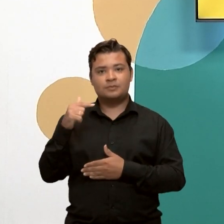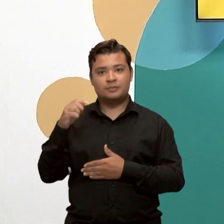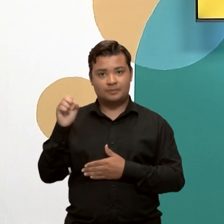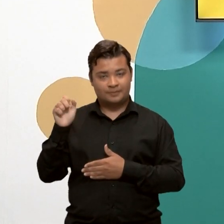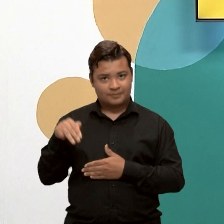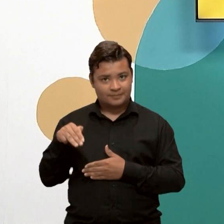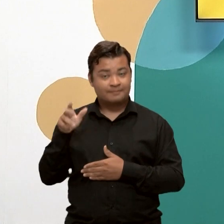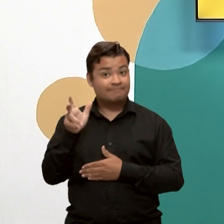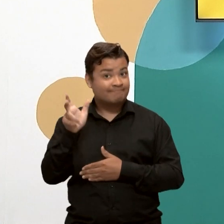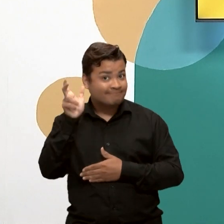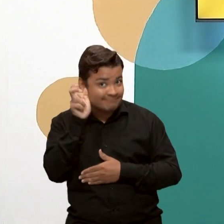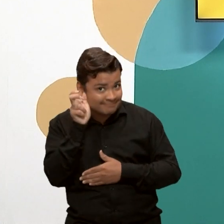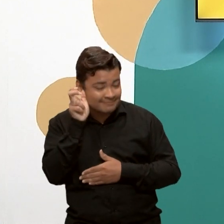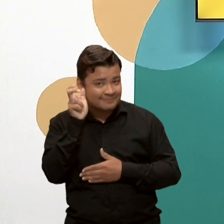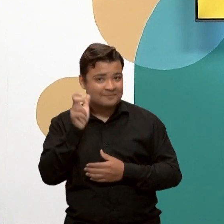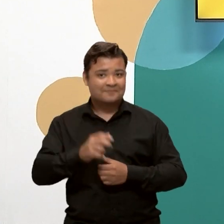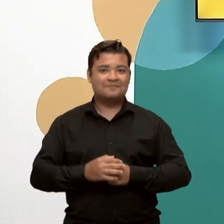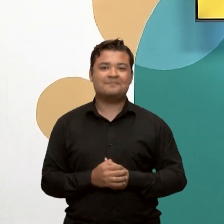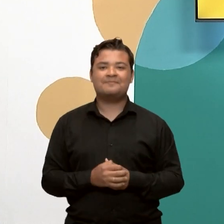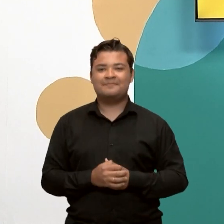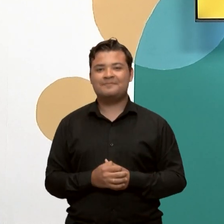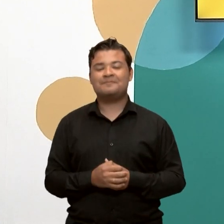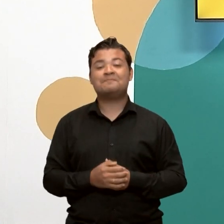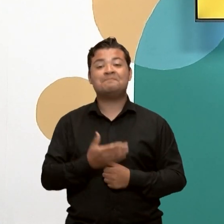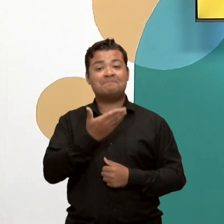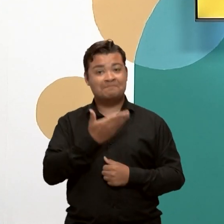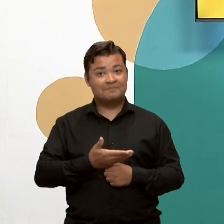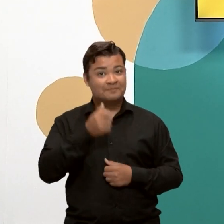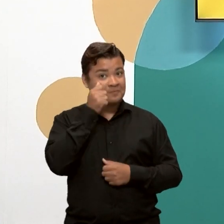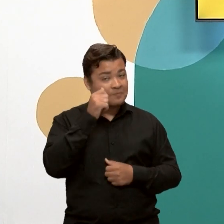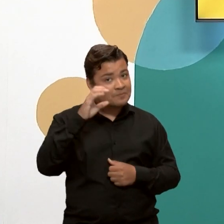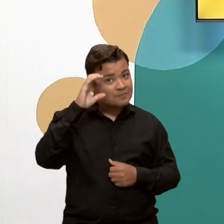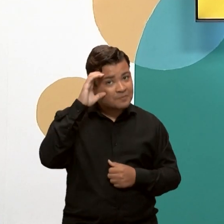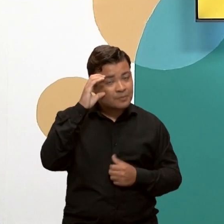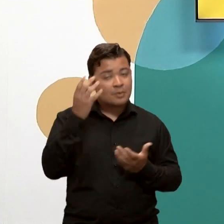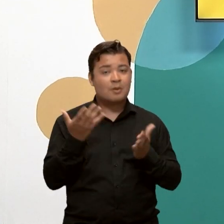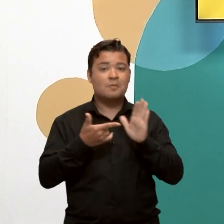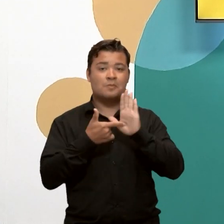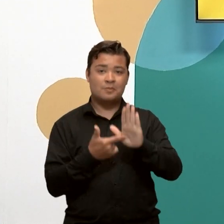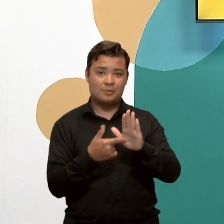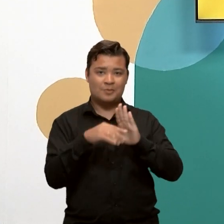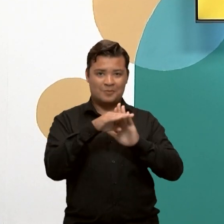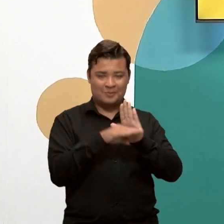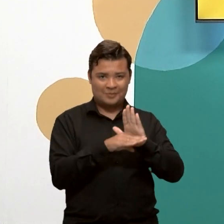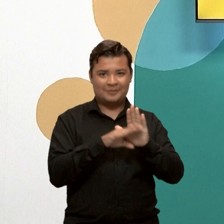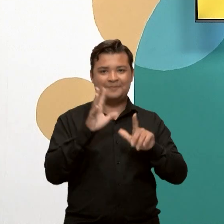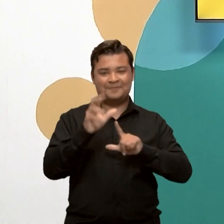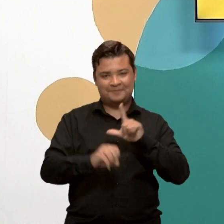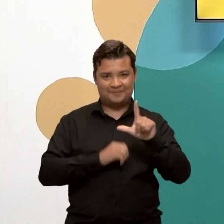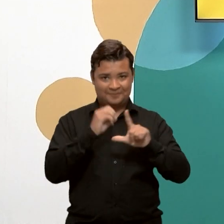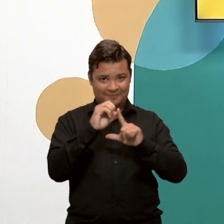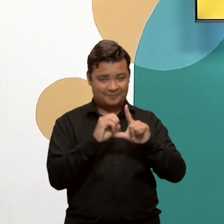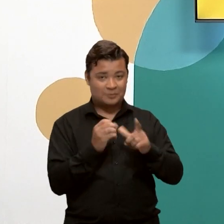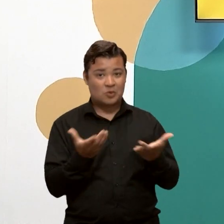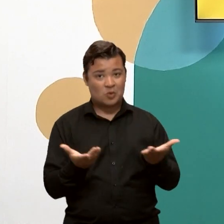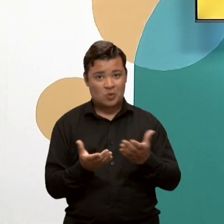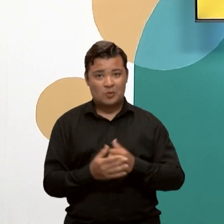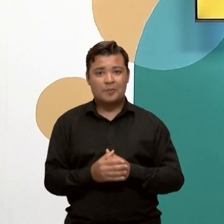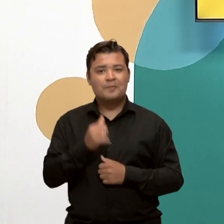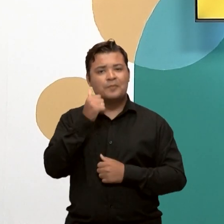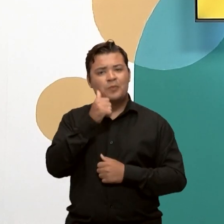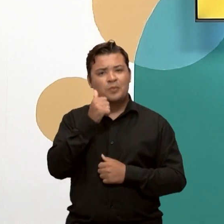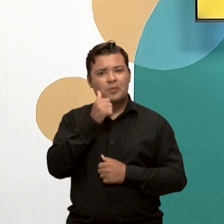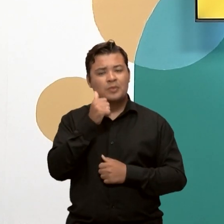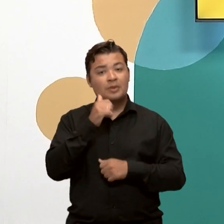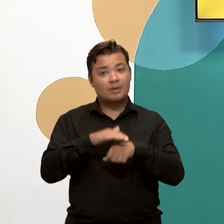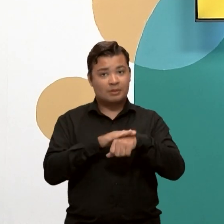nos 870 AM. Eu sou a Ana Clelma e apresento o programa de hoje. Sou uma mulher negra de pele